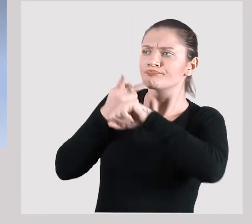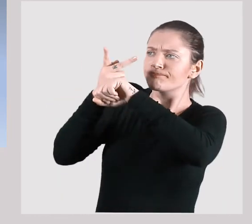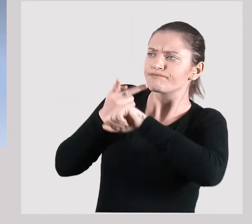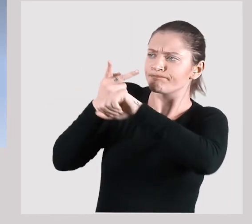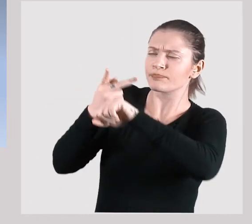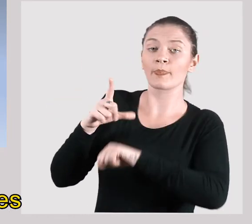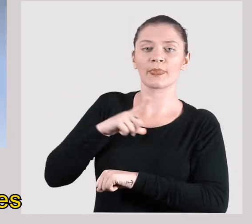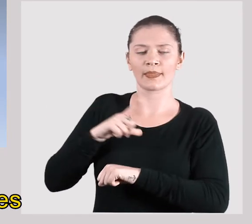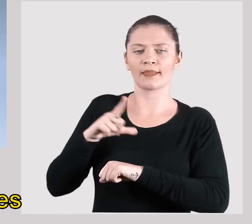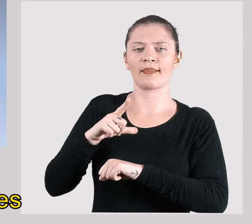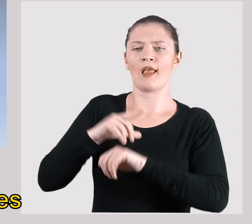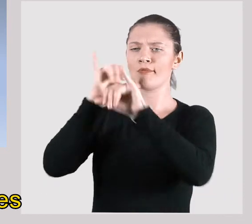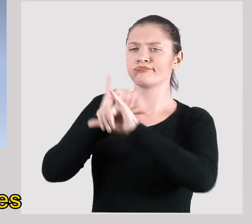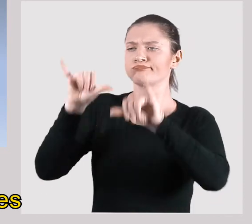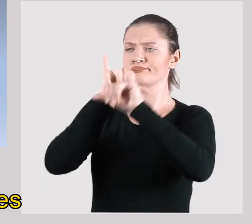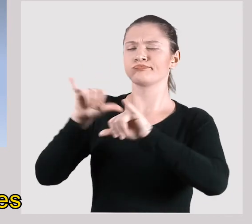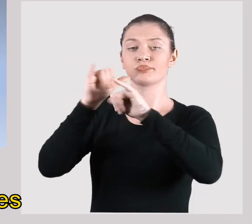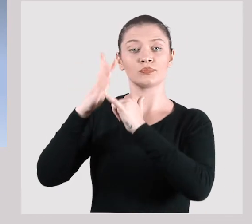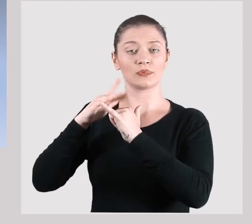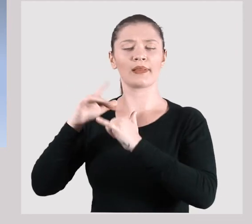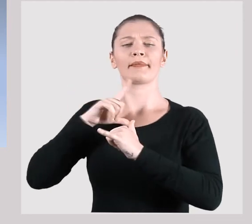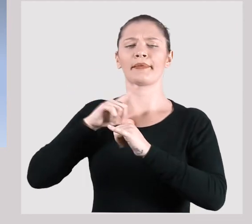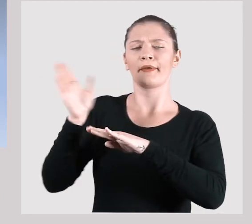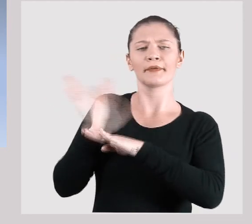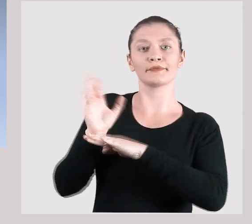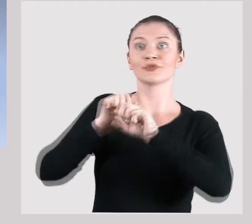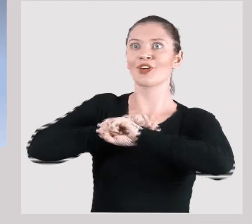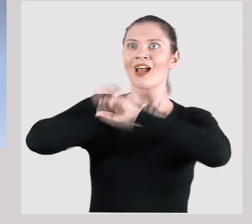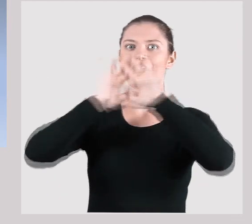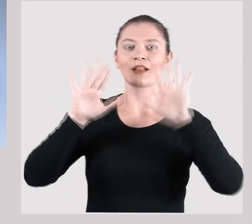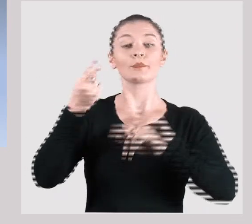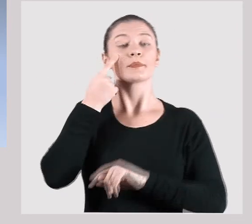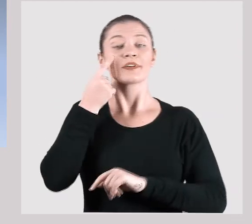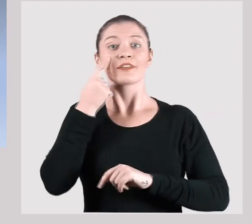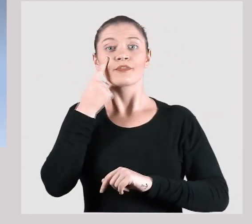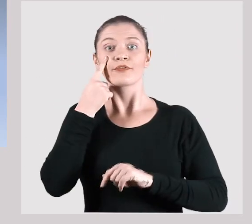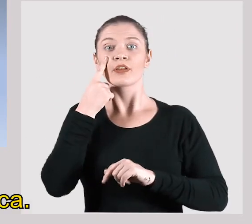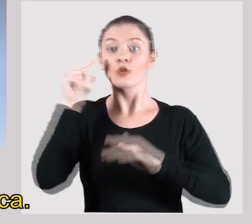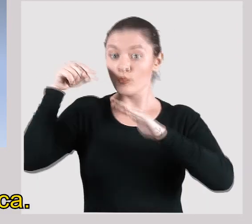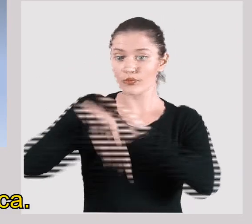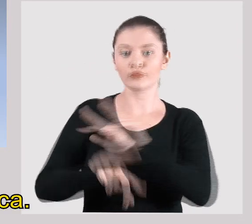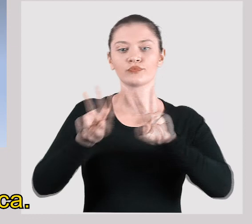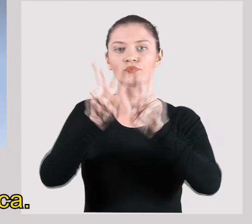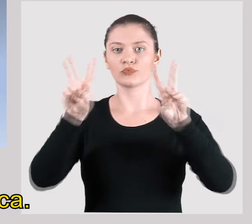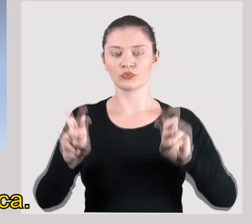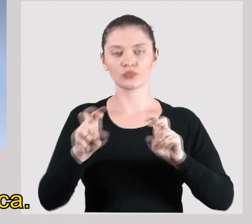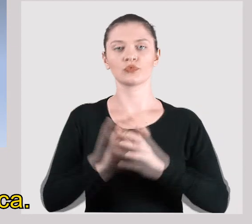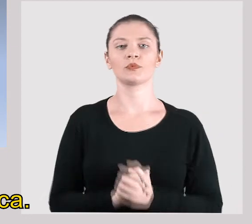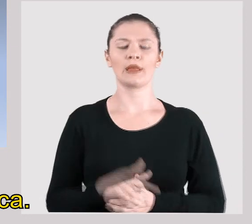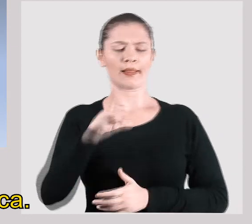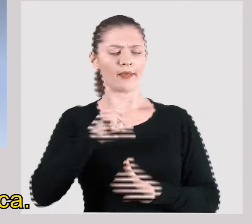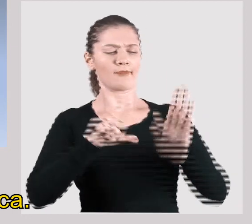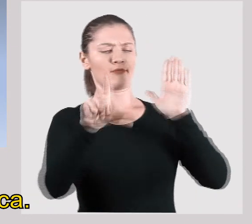tem um canal no YouTube, tem muitos vídeos esclarecedores para ver o aspecto mais amplo sobre isso, né, tem desde a parte legal, a